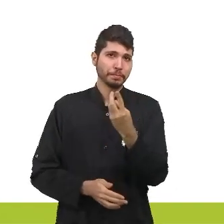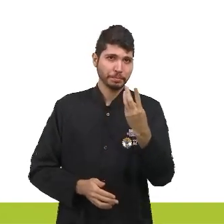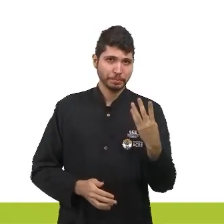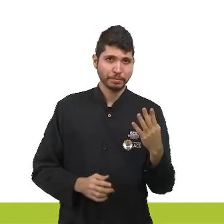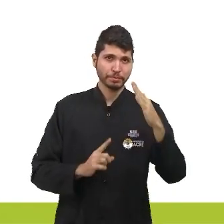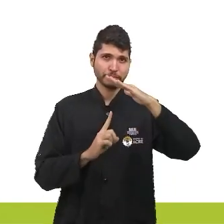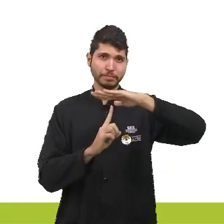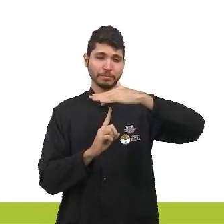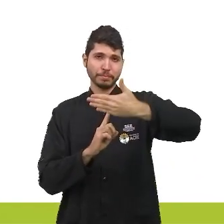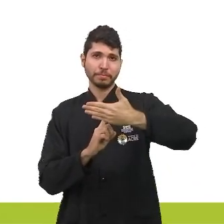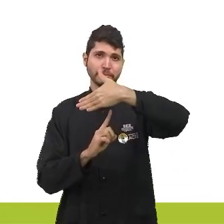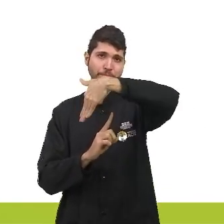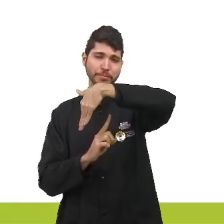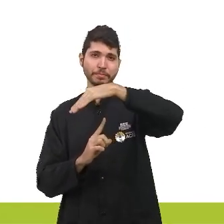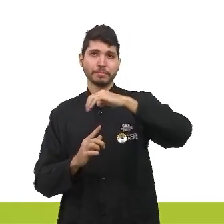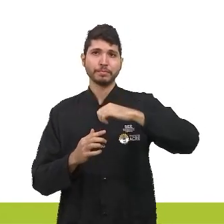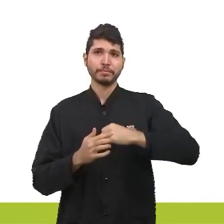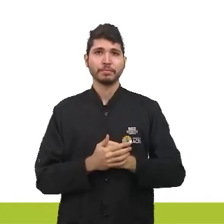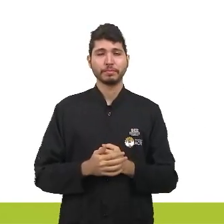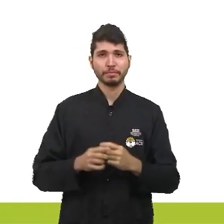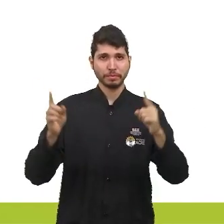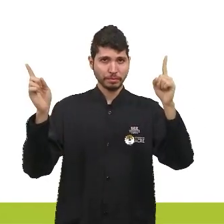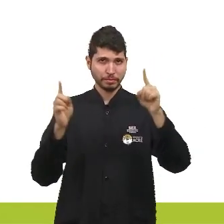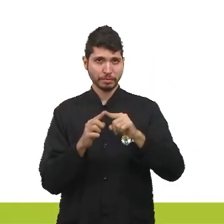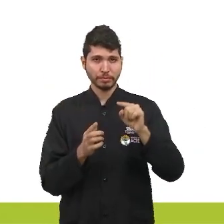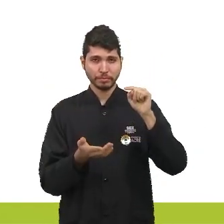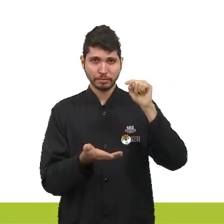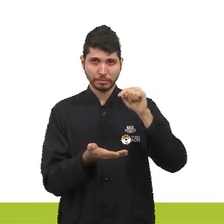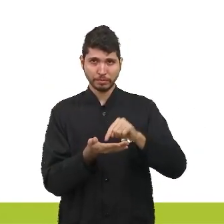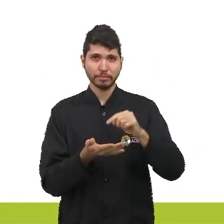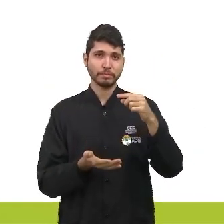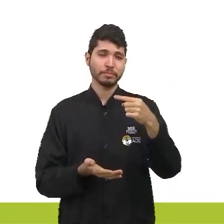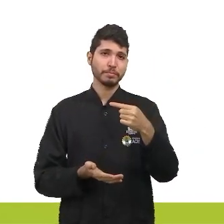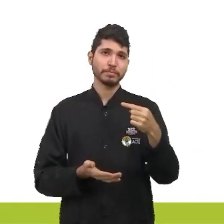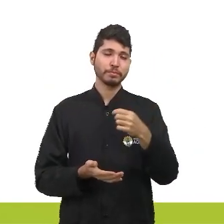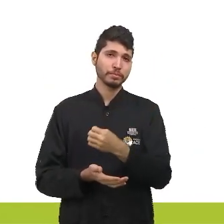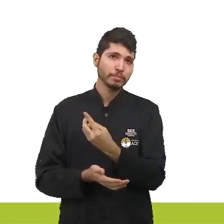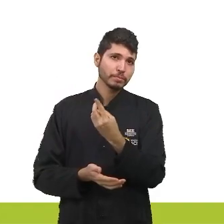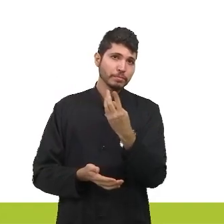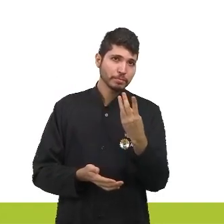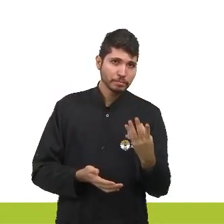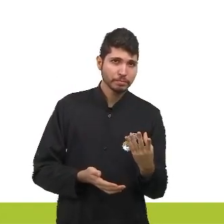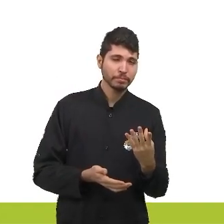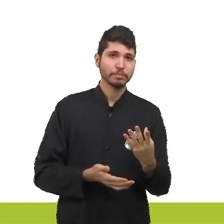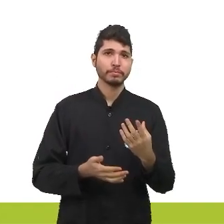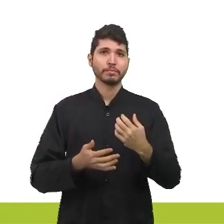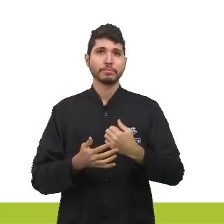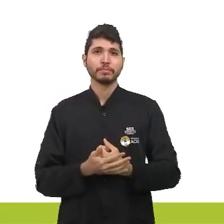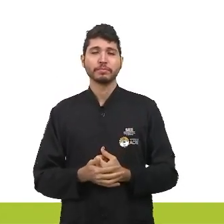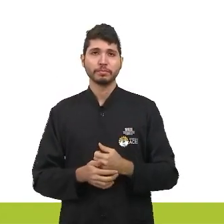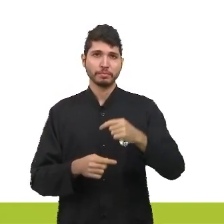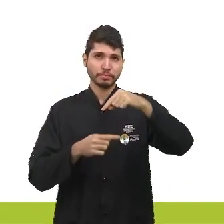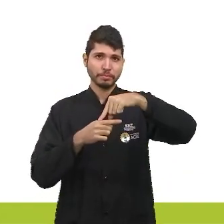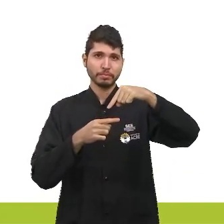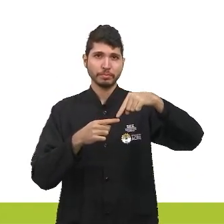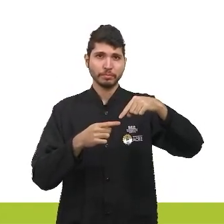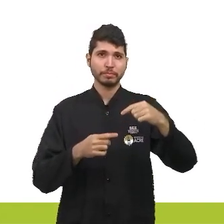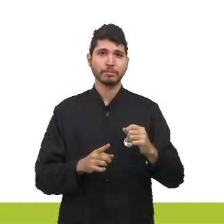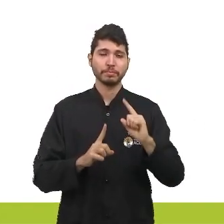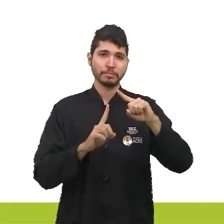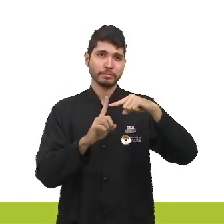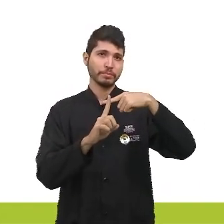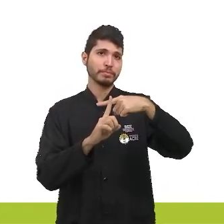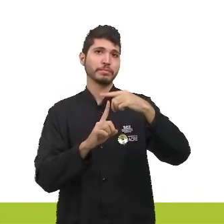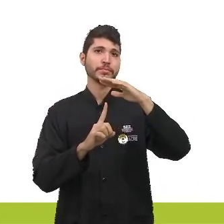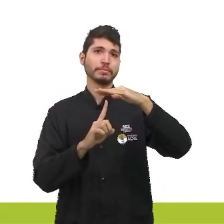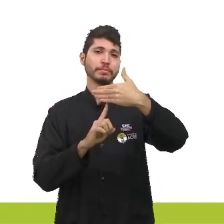aqui, número de vértices menos o número de arestas, que é 15, mais as faces,